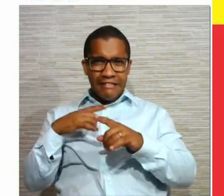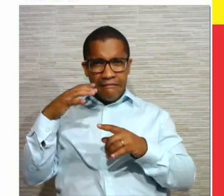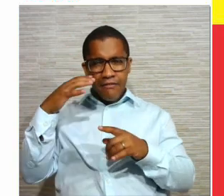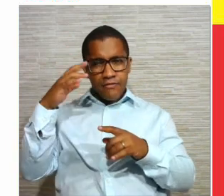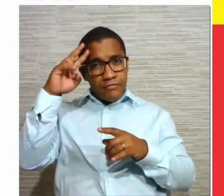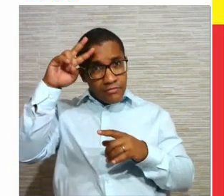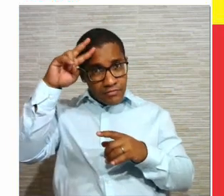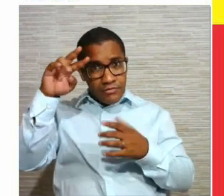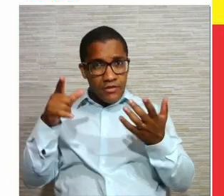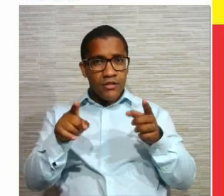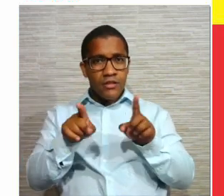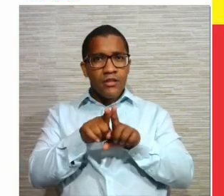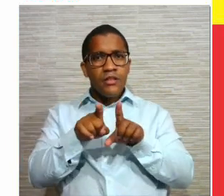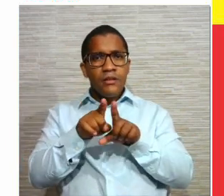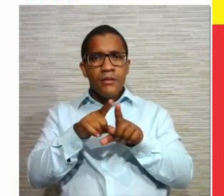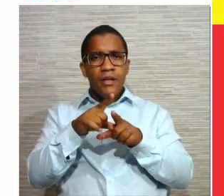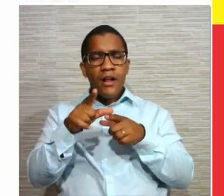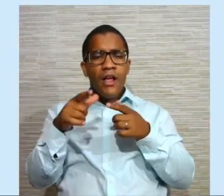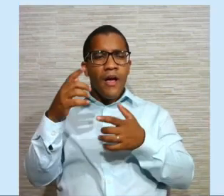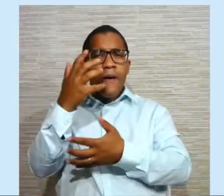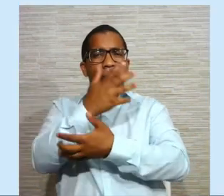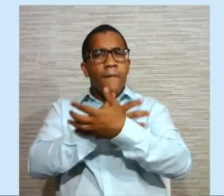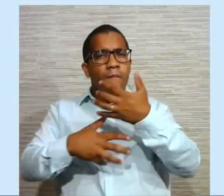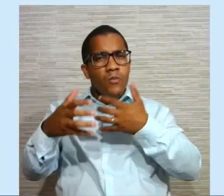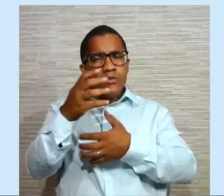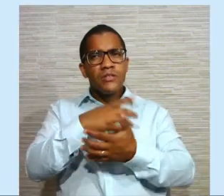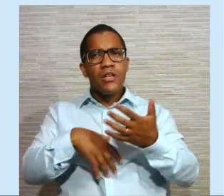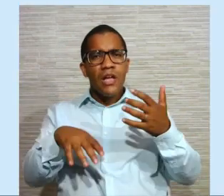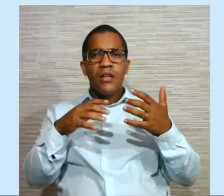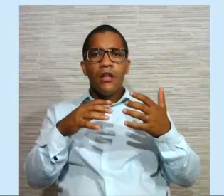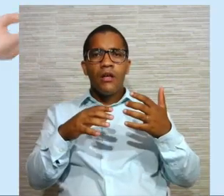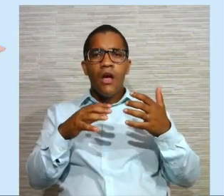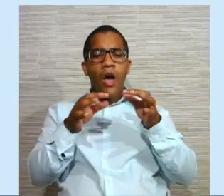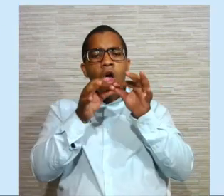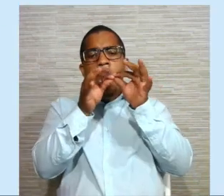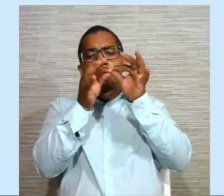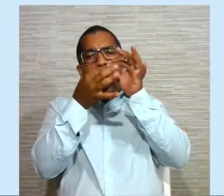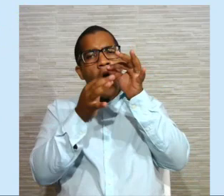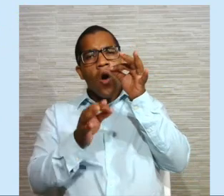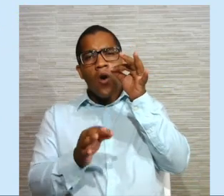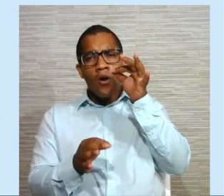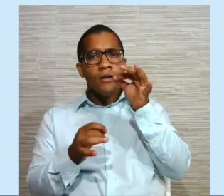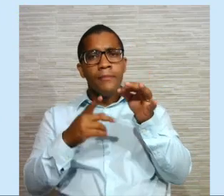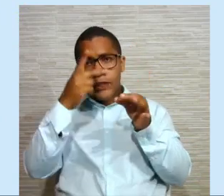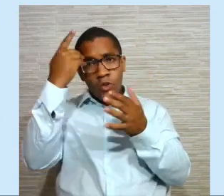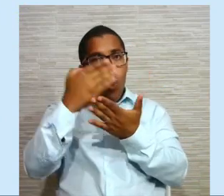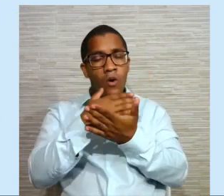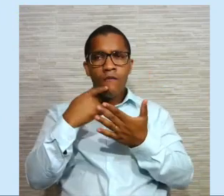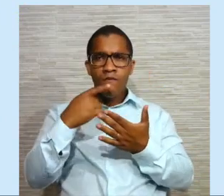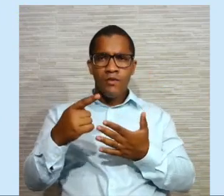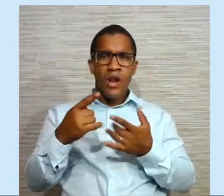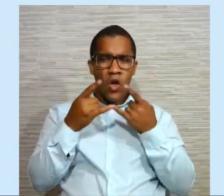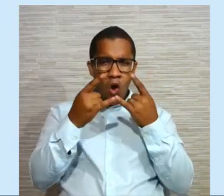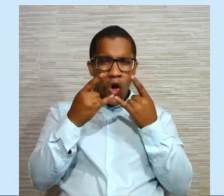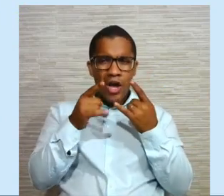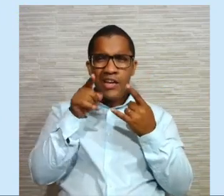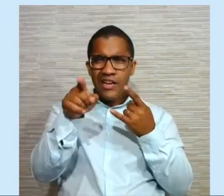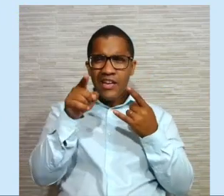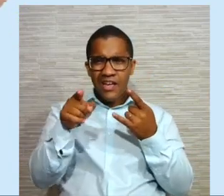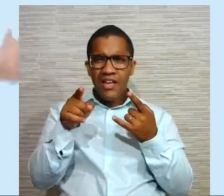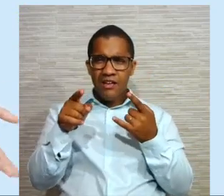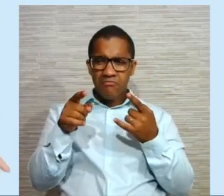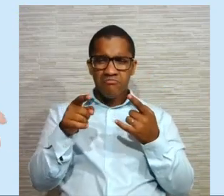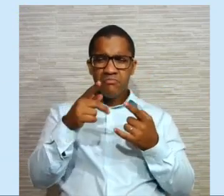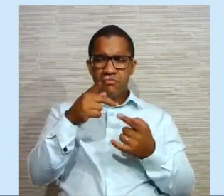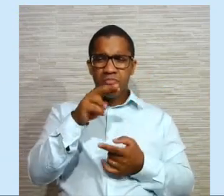do rock progressivo. E eram músicas até mais longas, né? Tem pessoas até que falam que rock progressivo